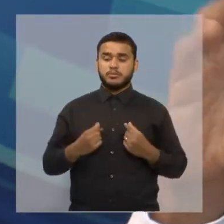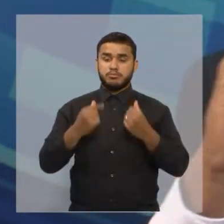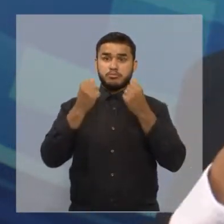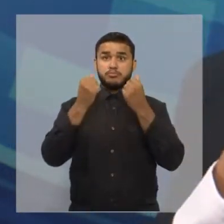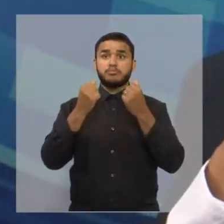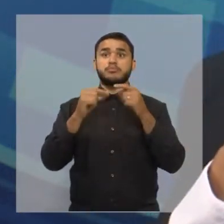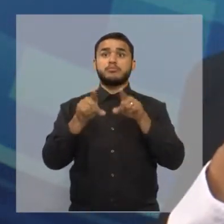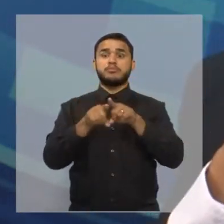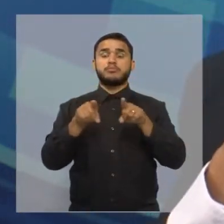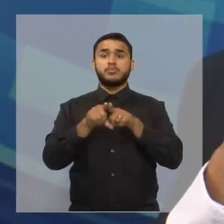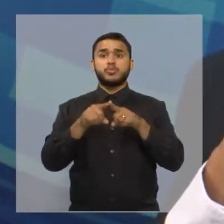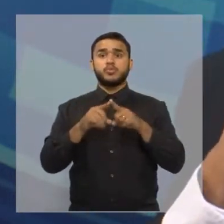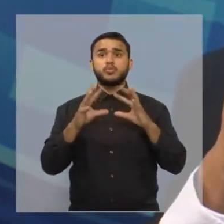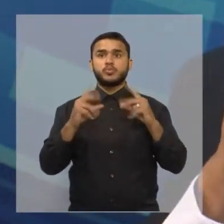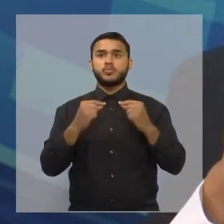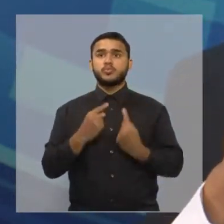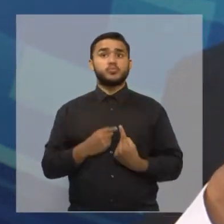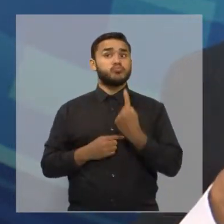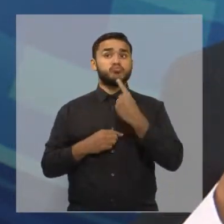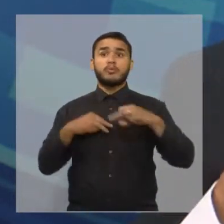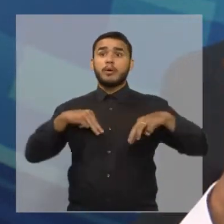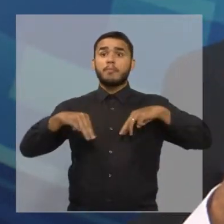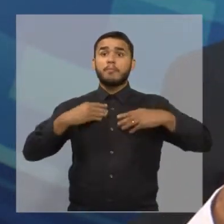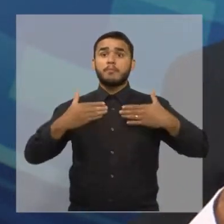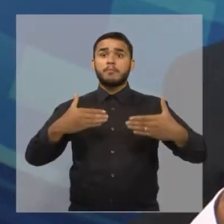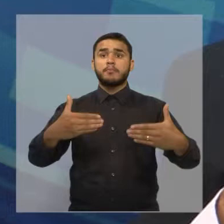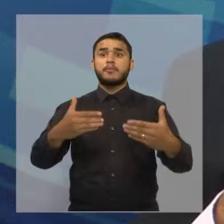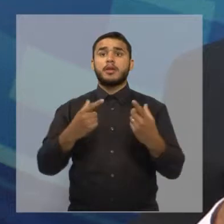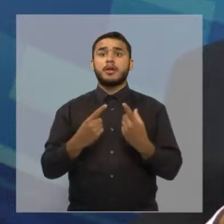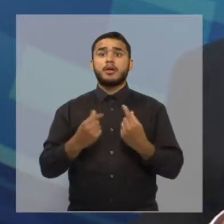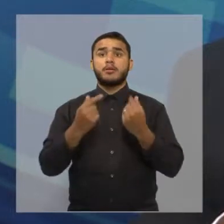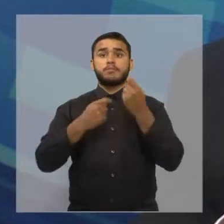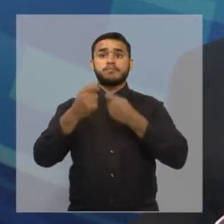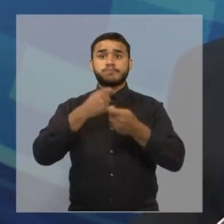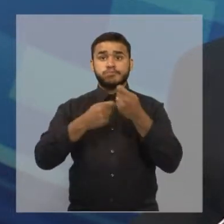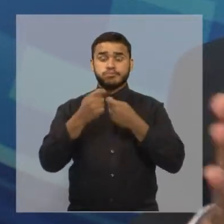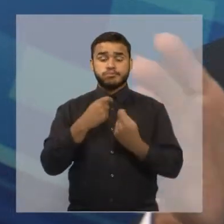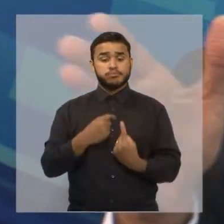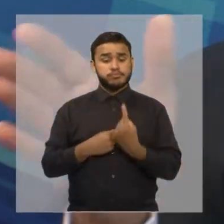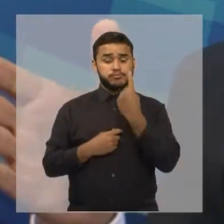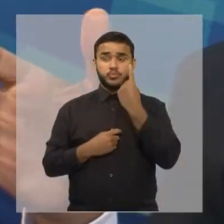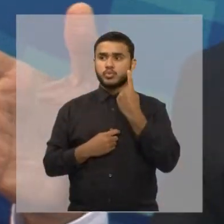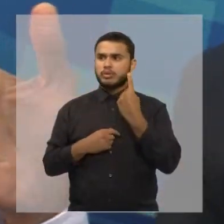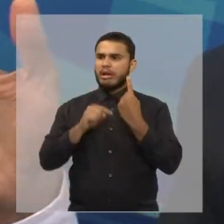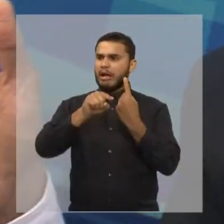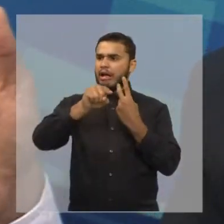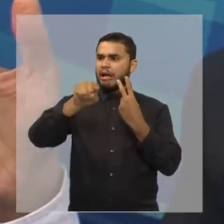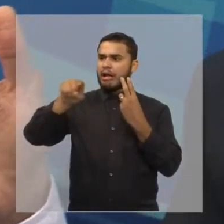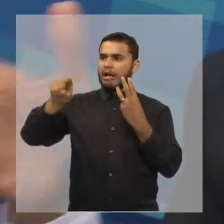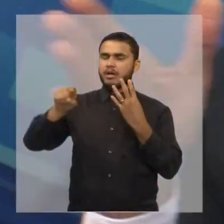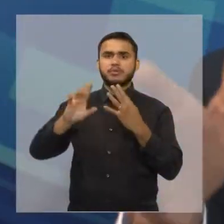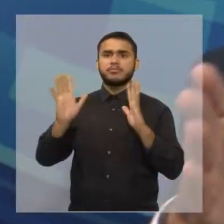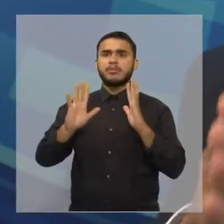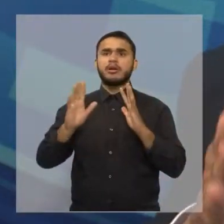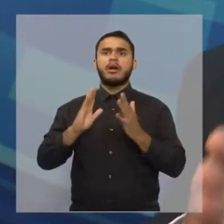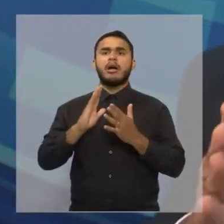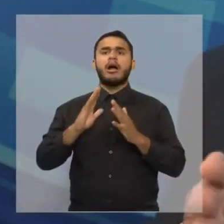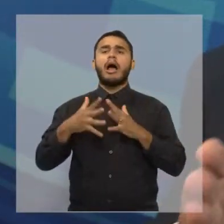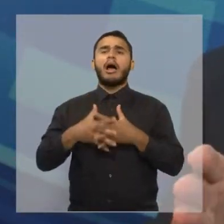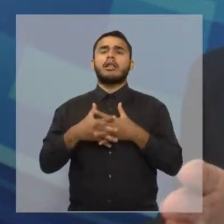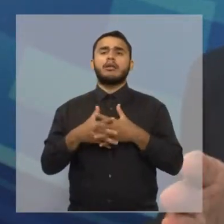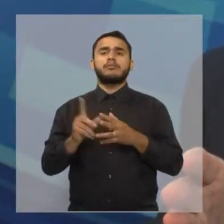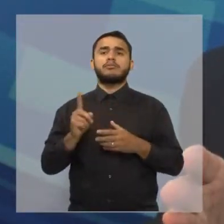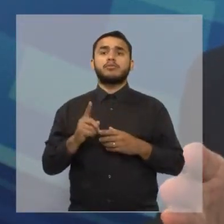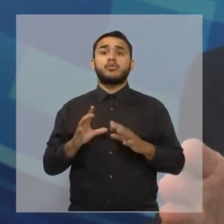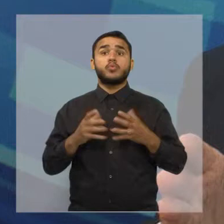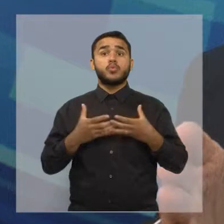só, né? E a nota dominante, que foi reconhecida nas urnas, porque foi prometida